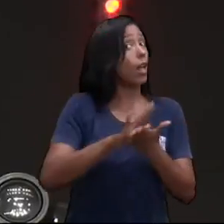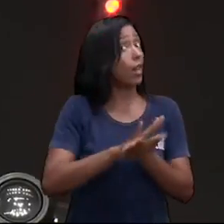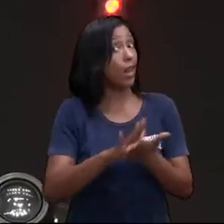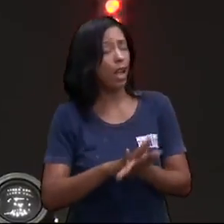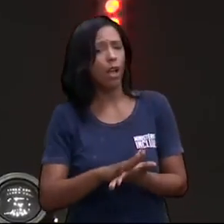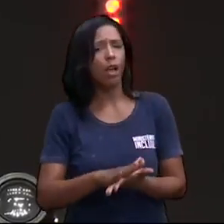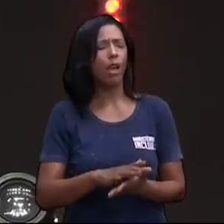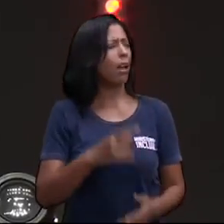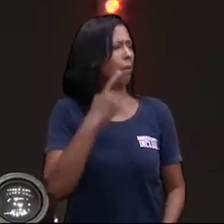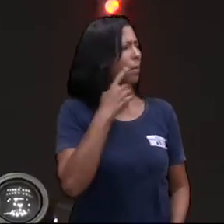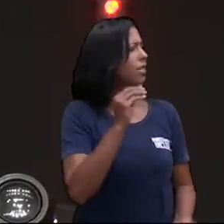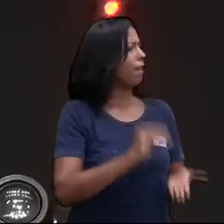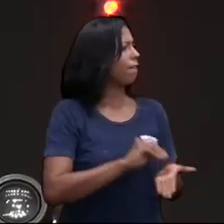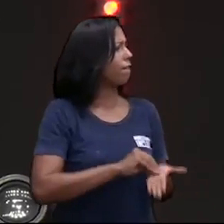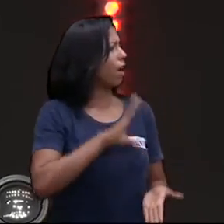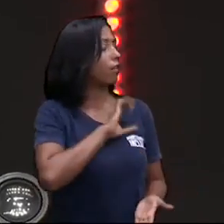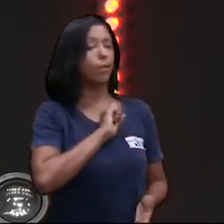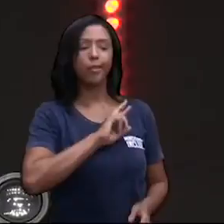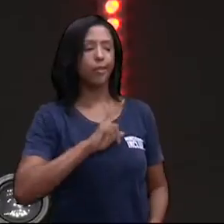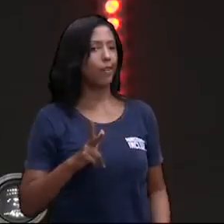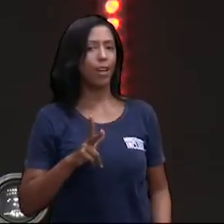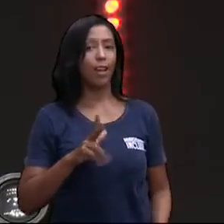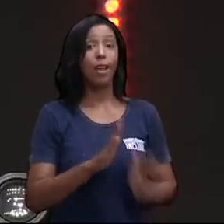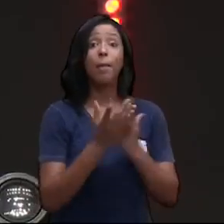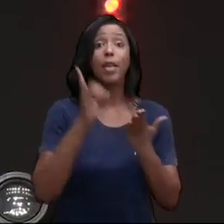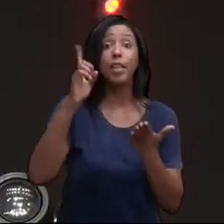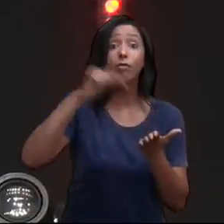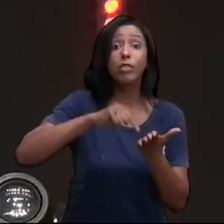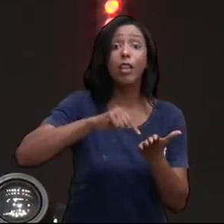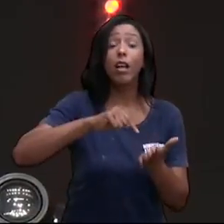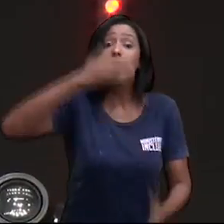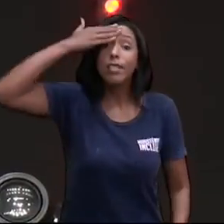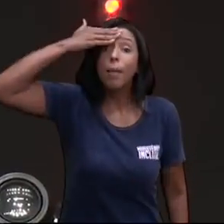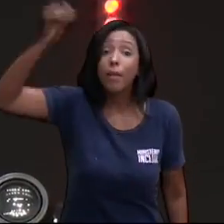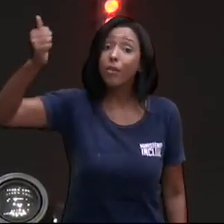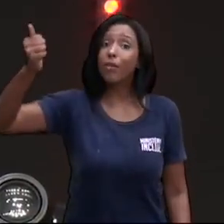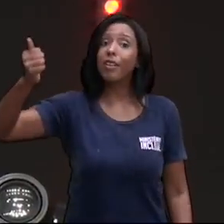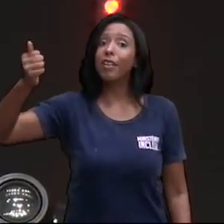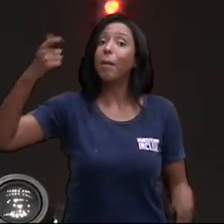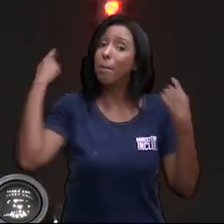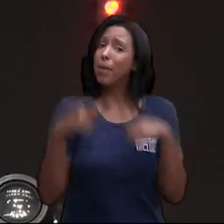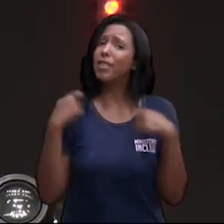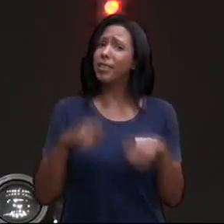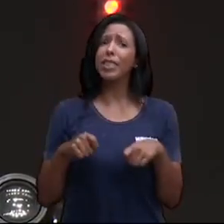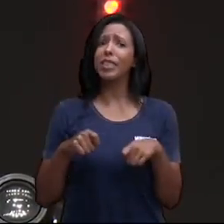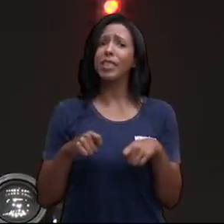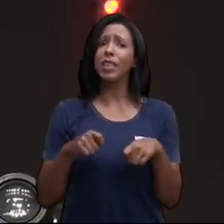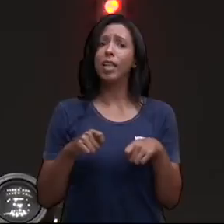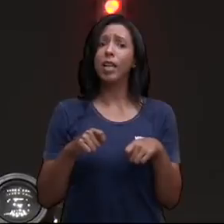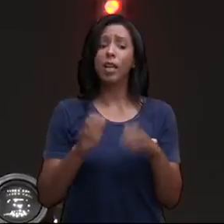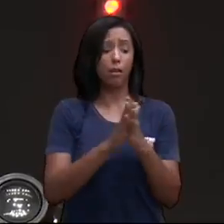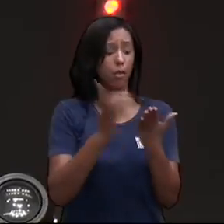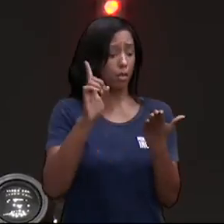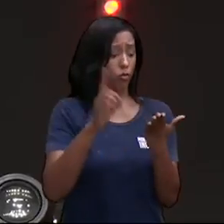ele pode amor não falta de Bíblia falta de discernimento de sabedoria o que vem de